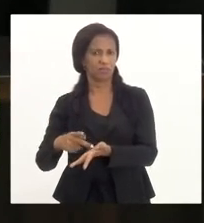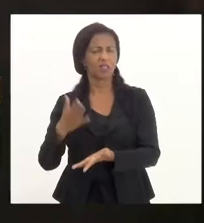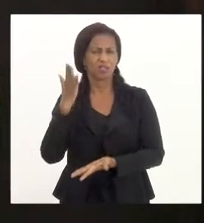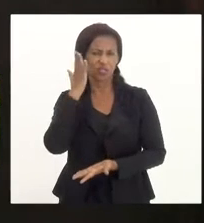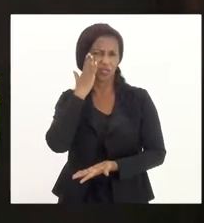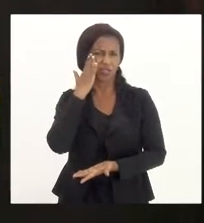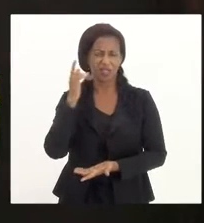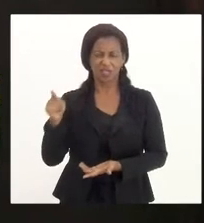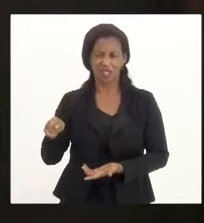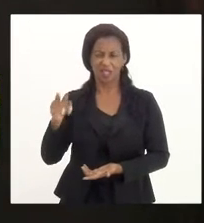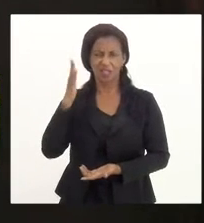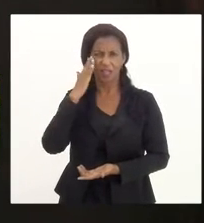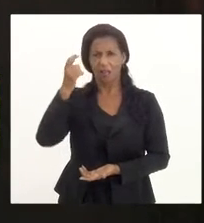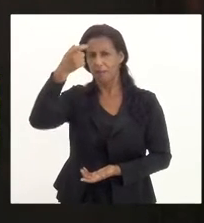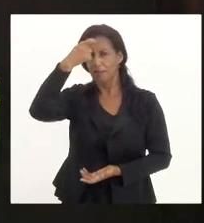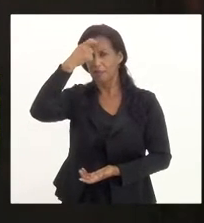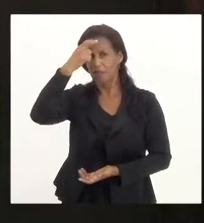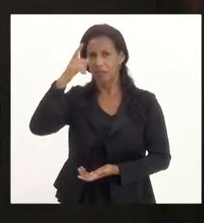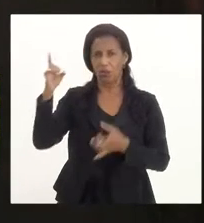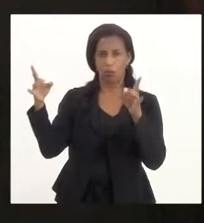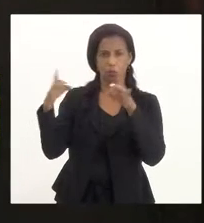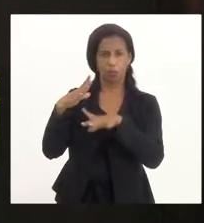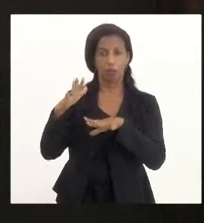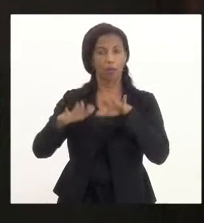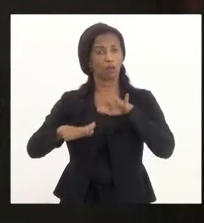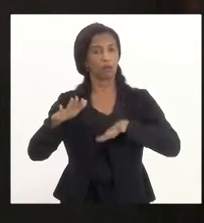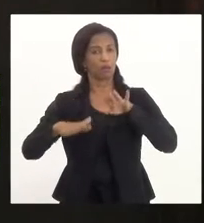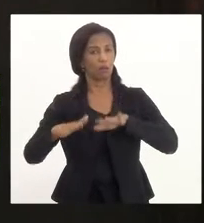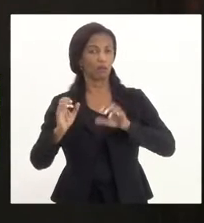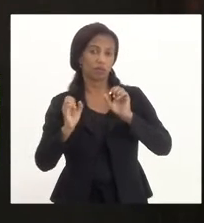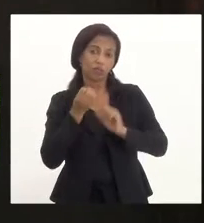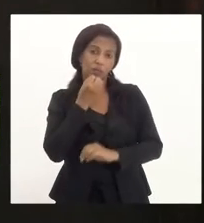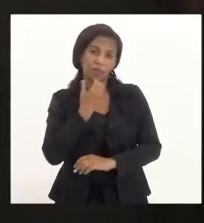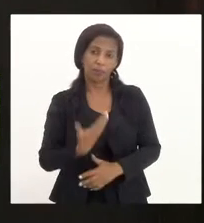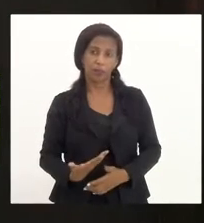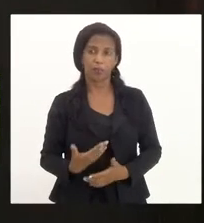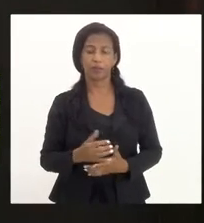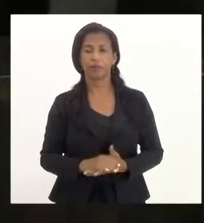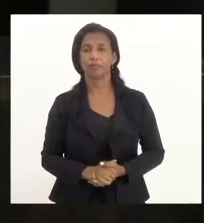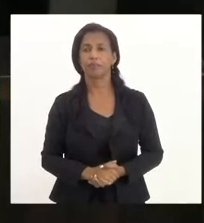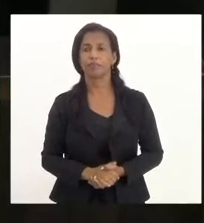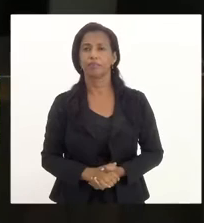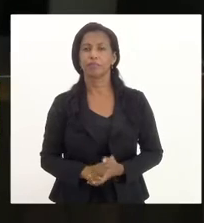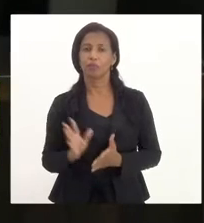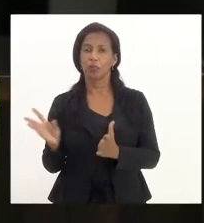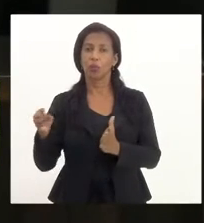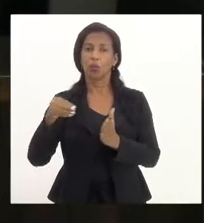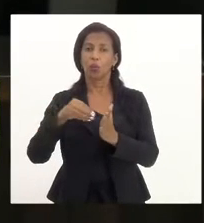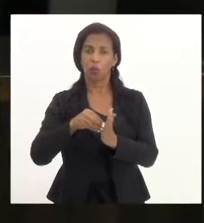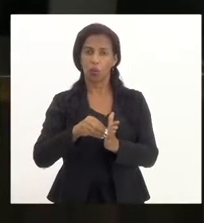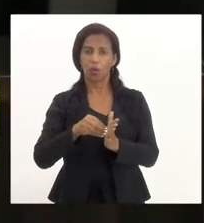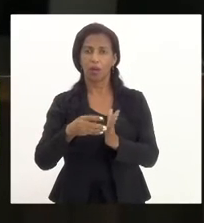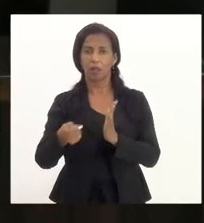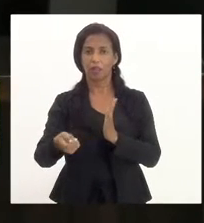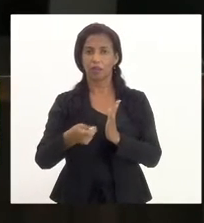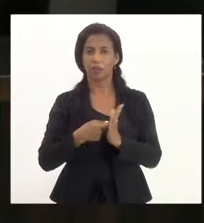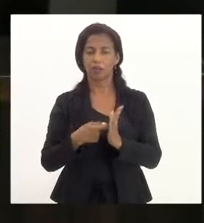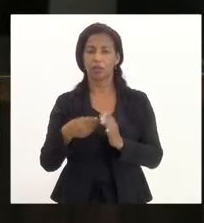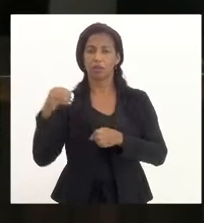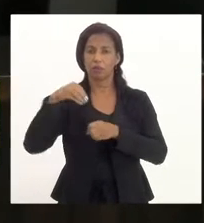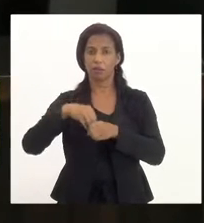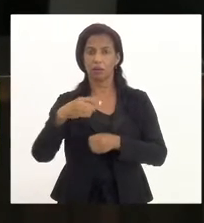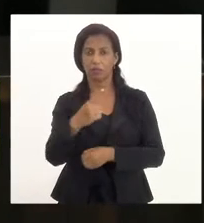só tem isso em mente mas achamos que talvez fosse pertinente colocasse autorização no